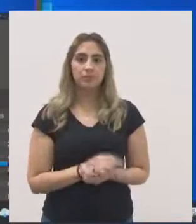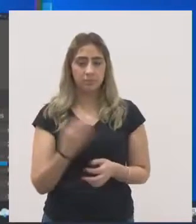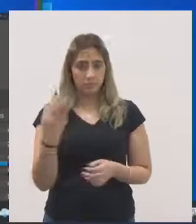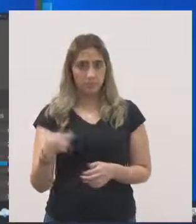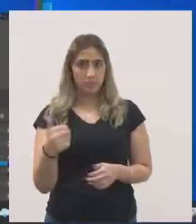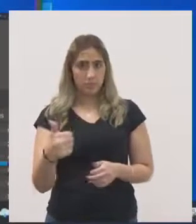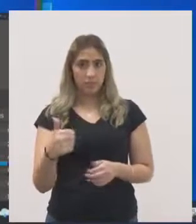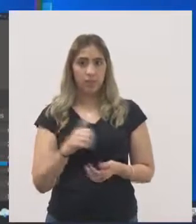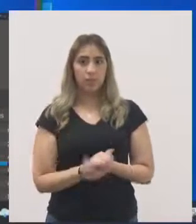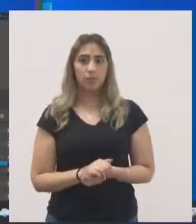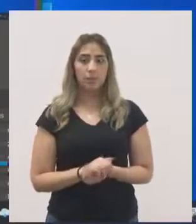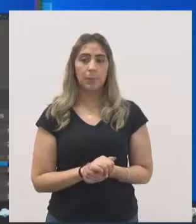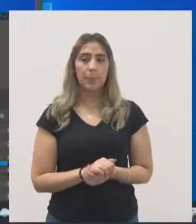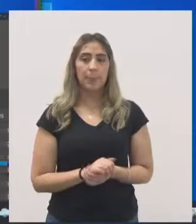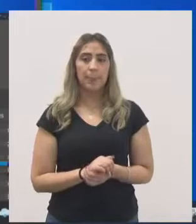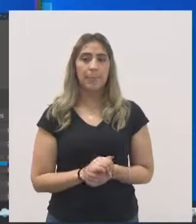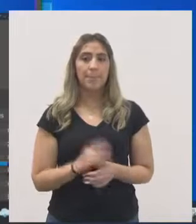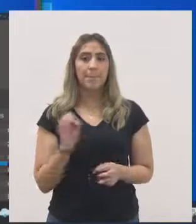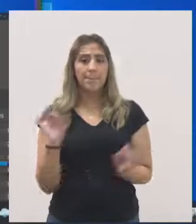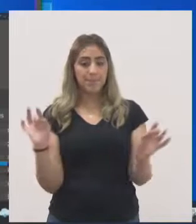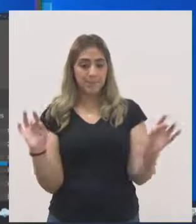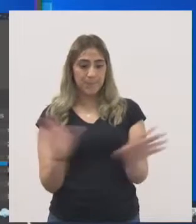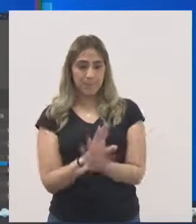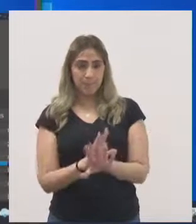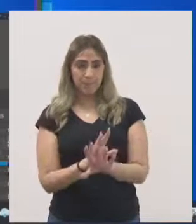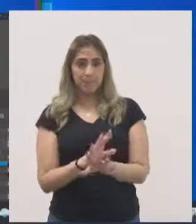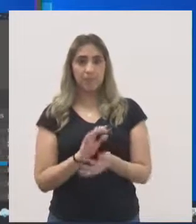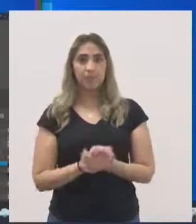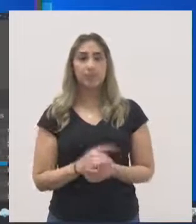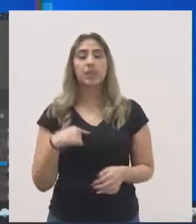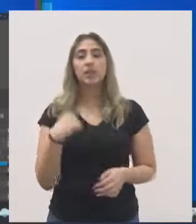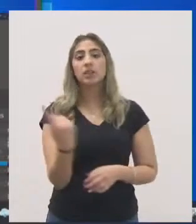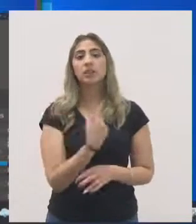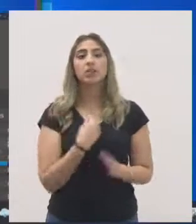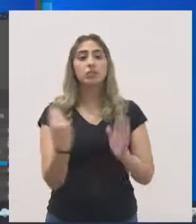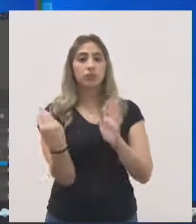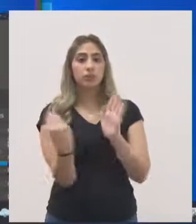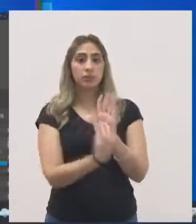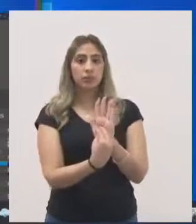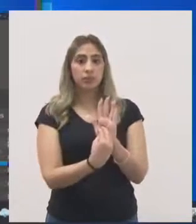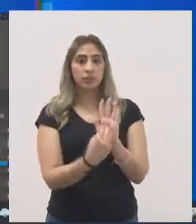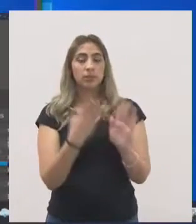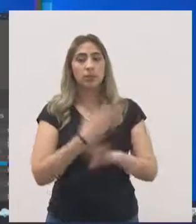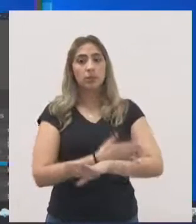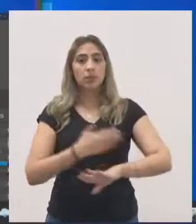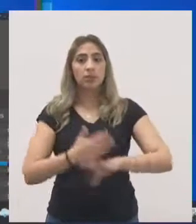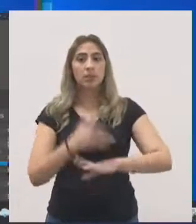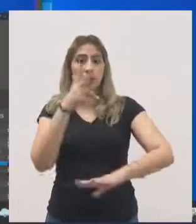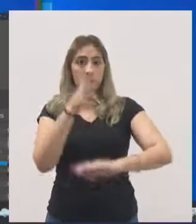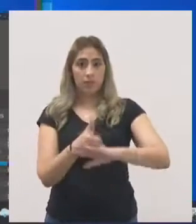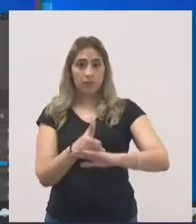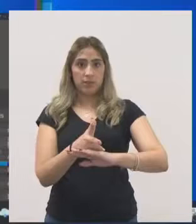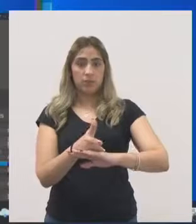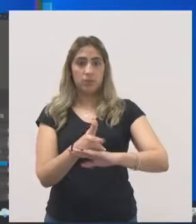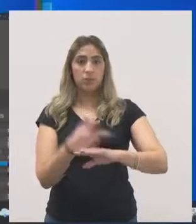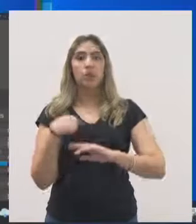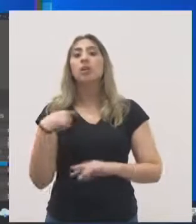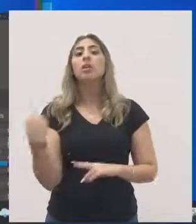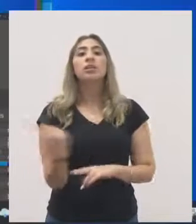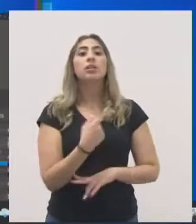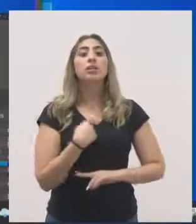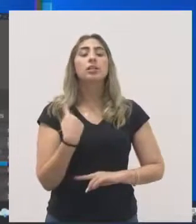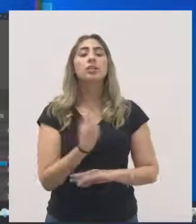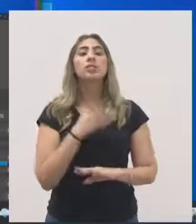Certo? E aí, para concretizar, para terminar, a gente vem aqui em iniciar gravação e a gente